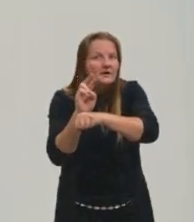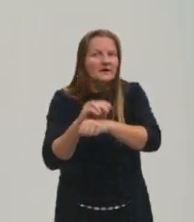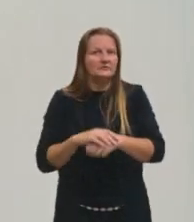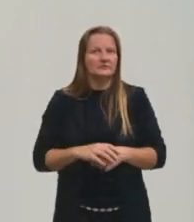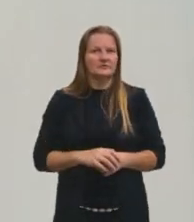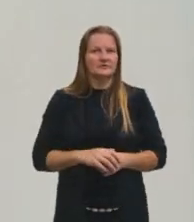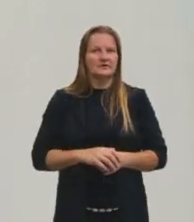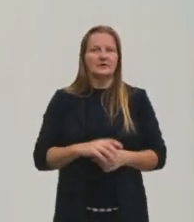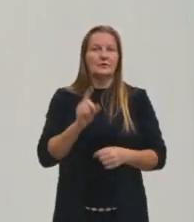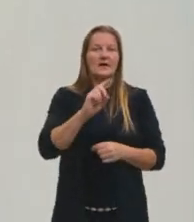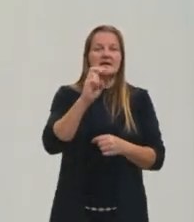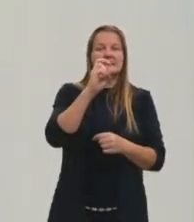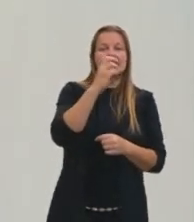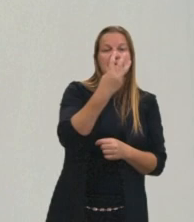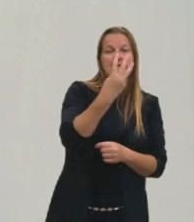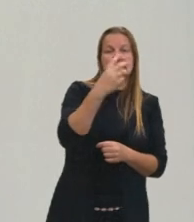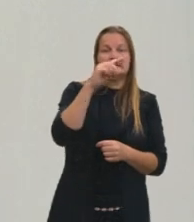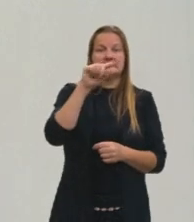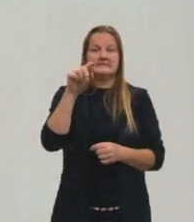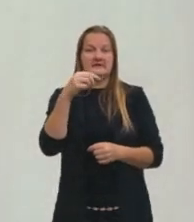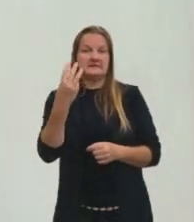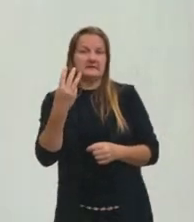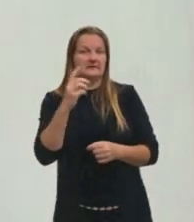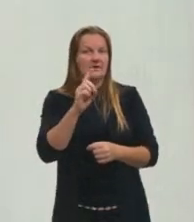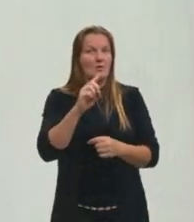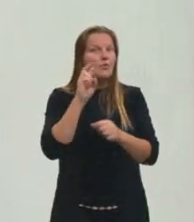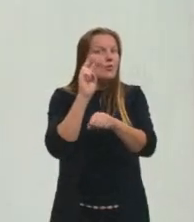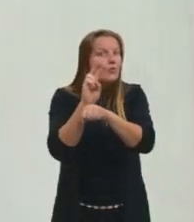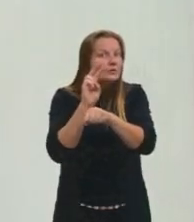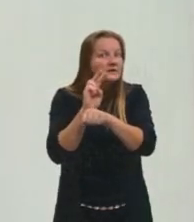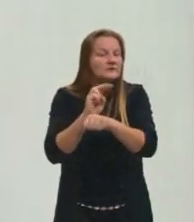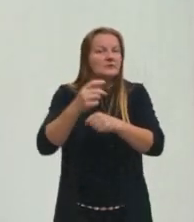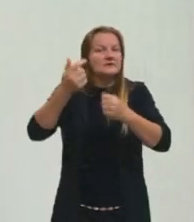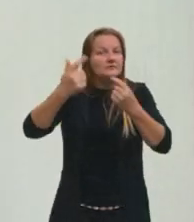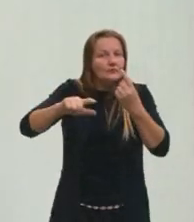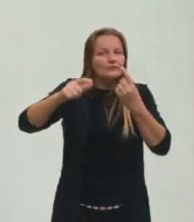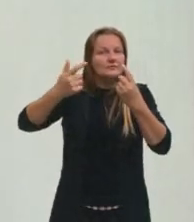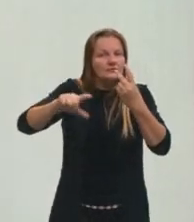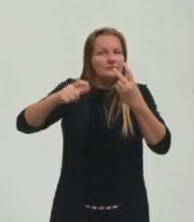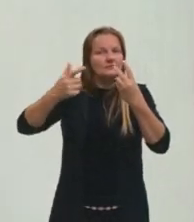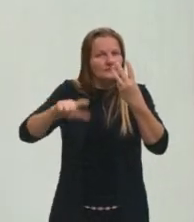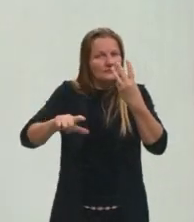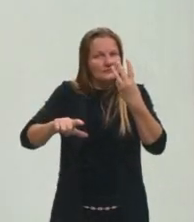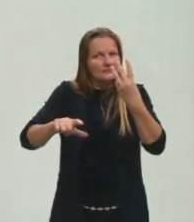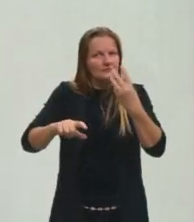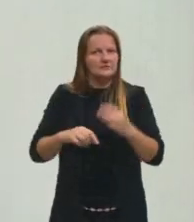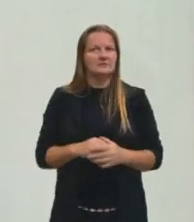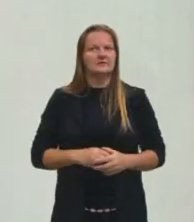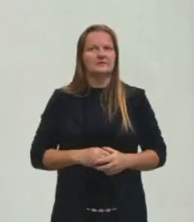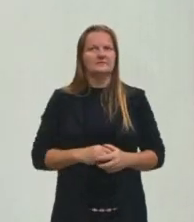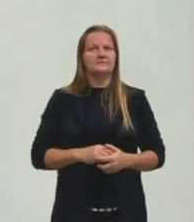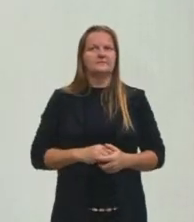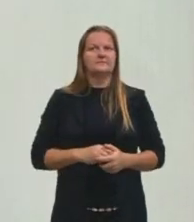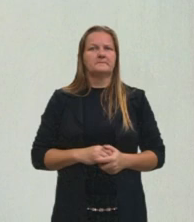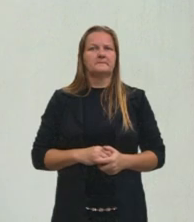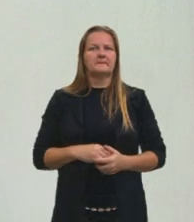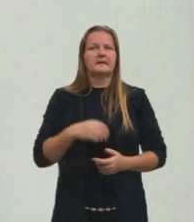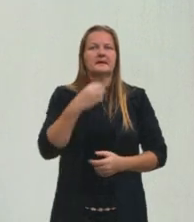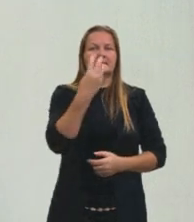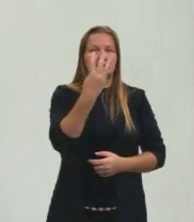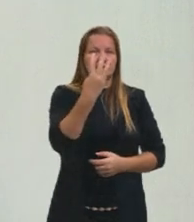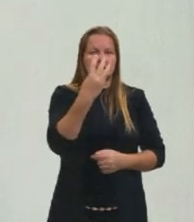x 2 nem 5 x 3 é sempre um número que tá na potência a gente repete ele tantas vezes para fazer a conta então